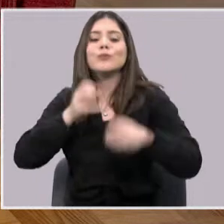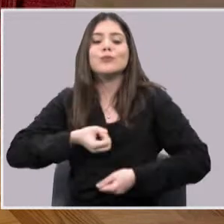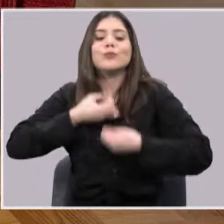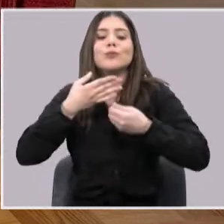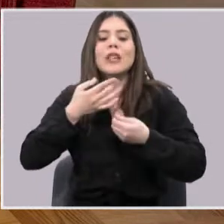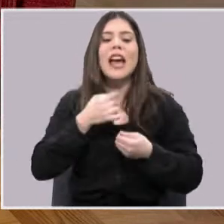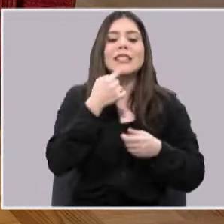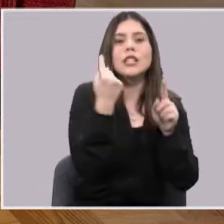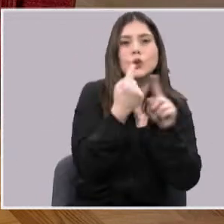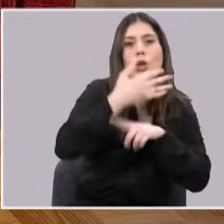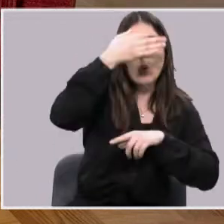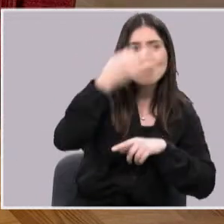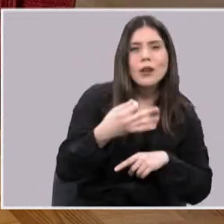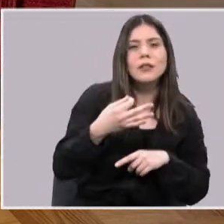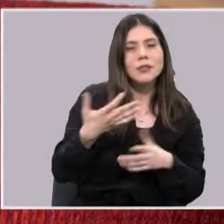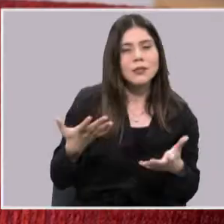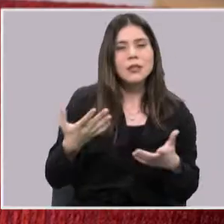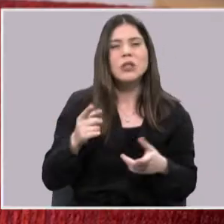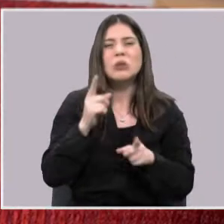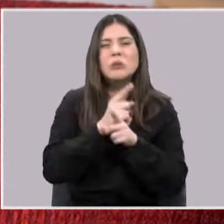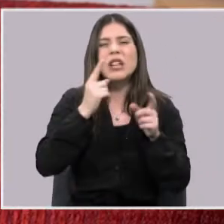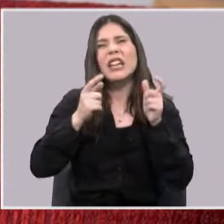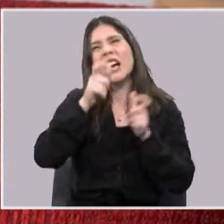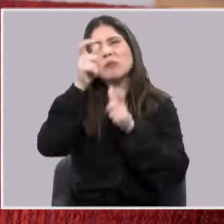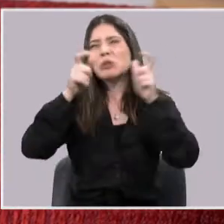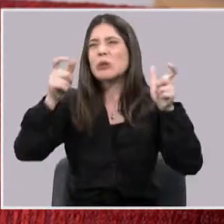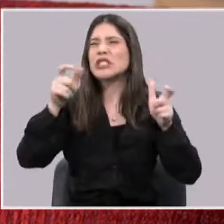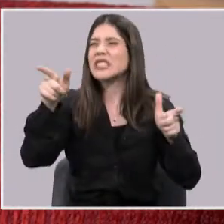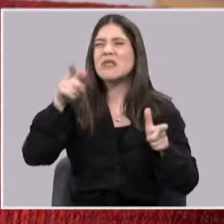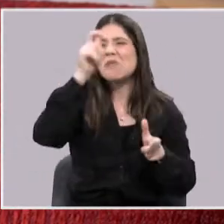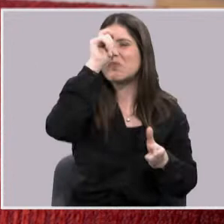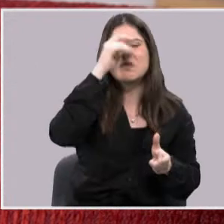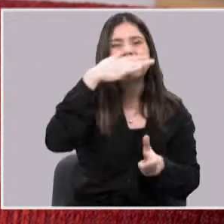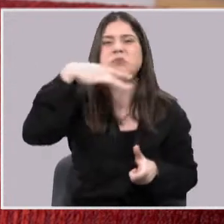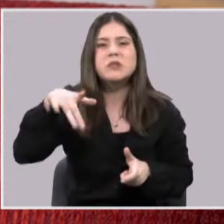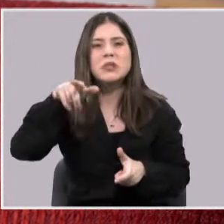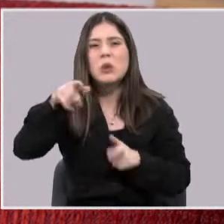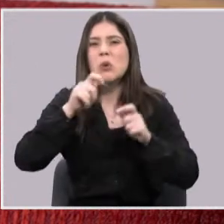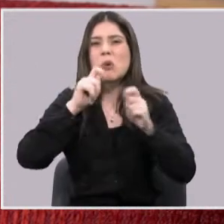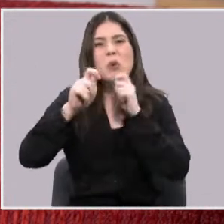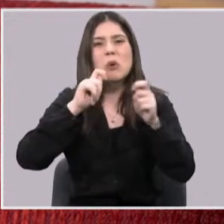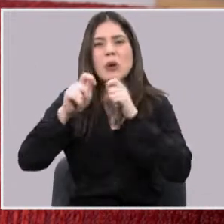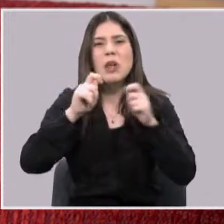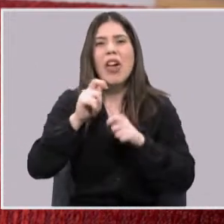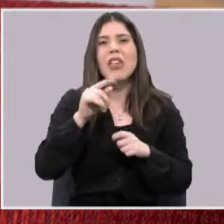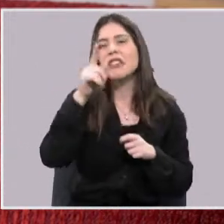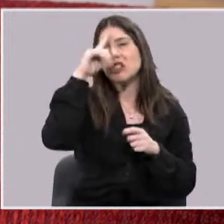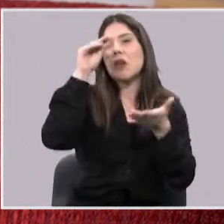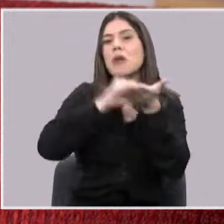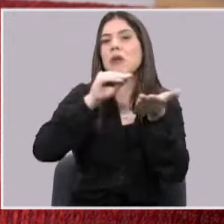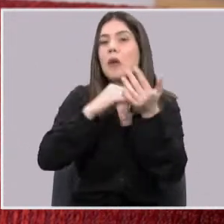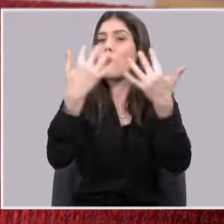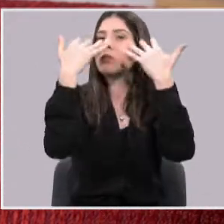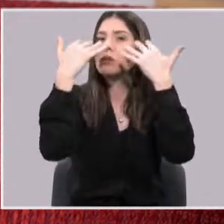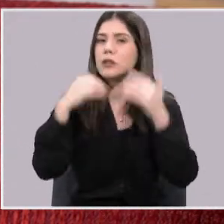relatar os factos com rigor e exatidão. Porquê é que esta premissa é tantas vezes quebrada nas redações? Serão os jornalistas os principais causadores das fake